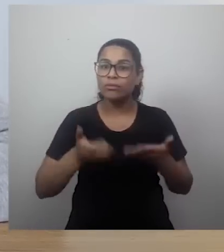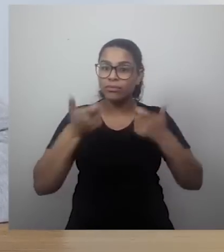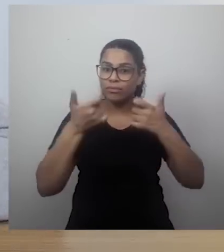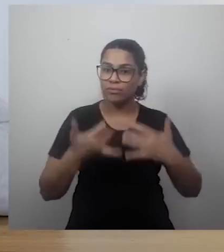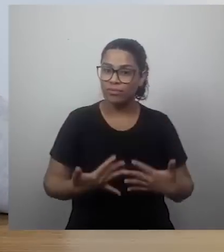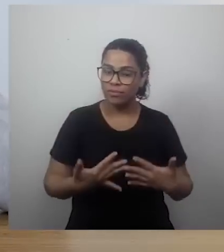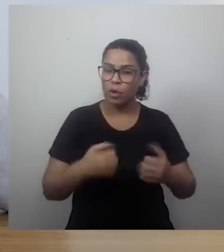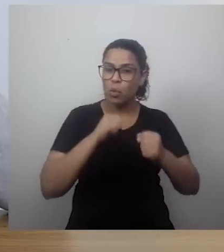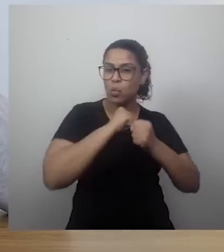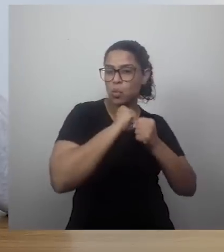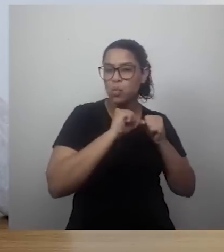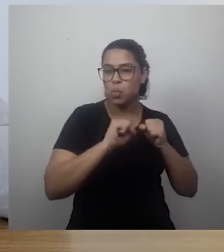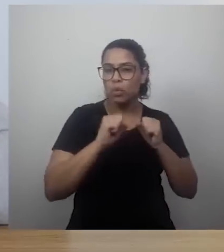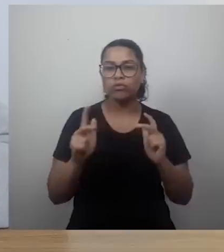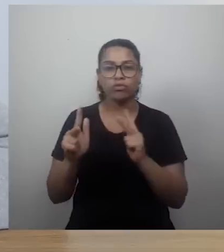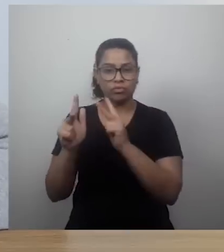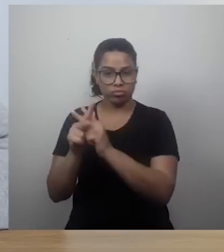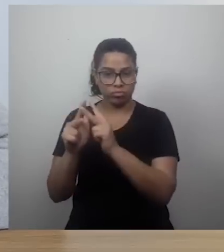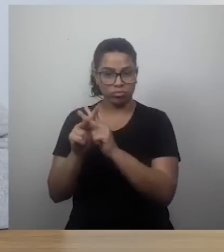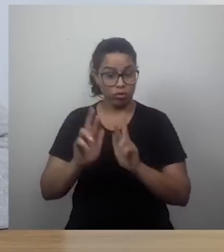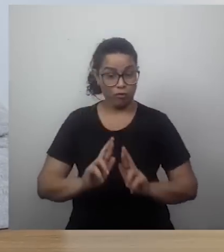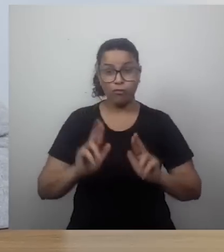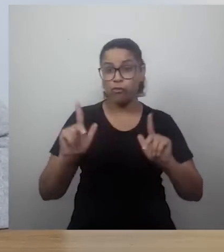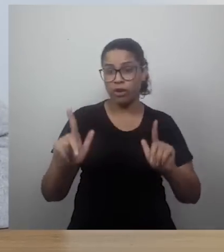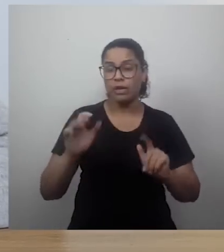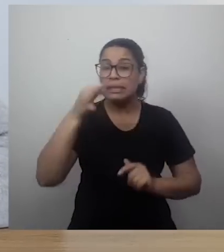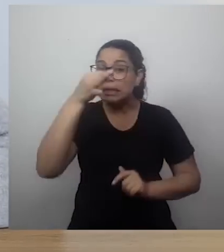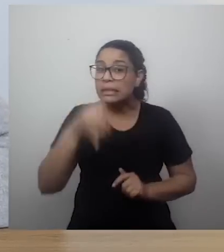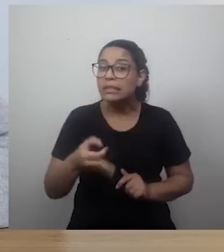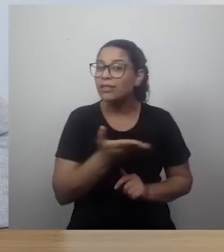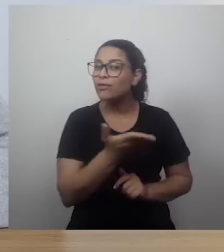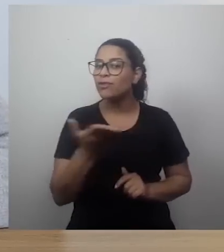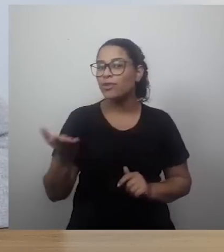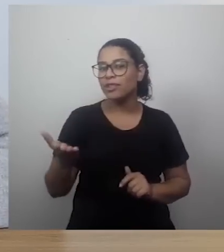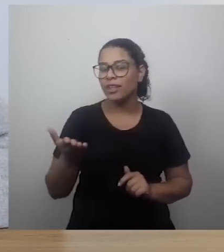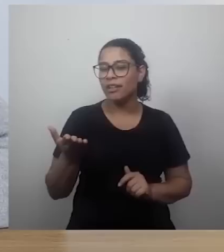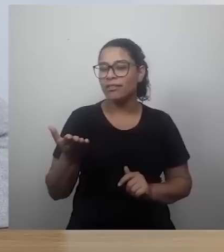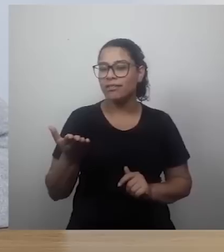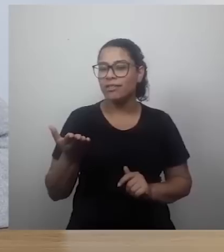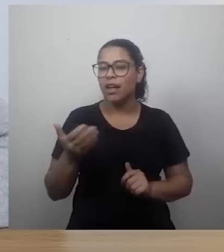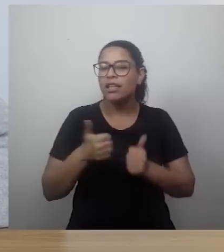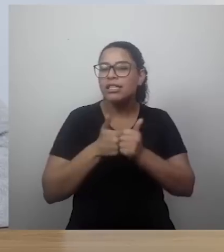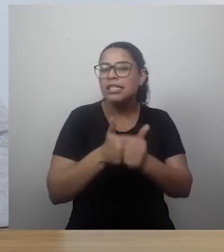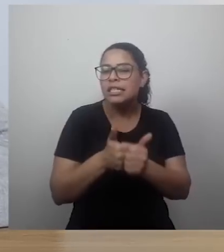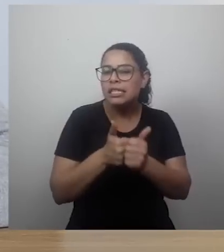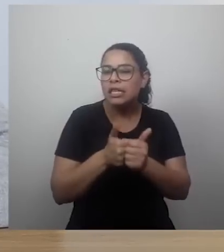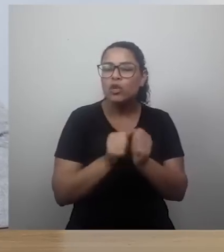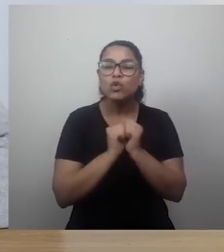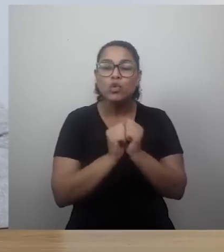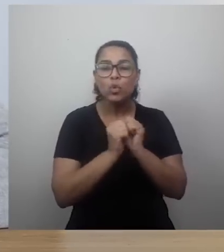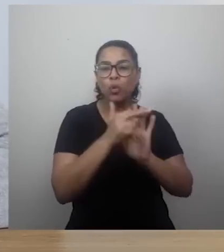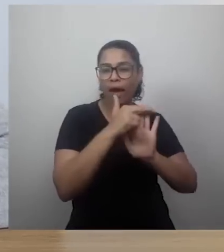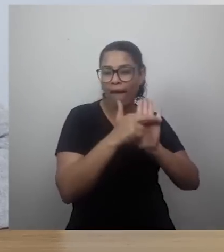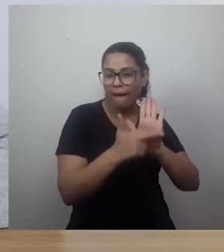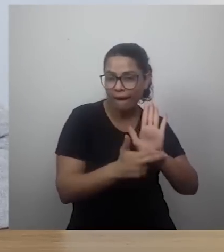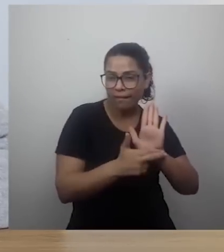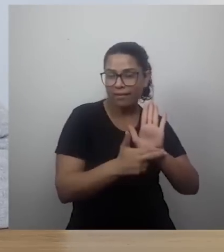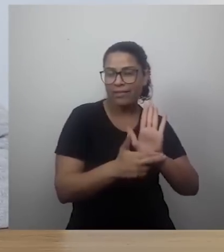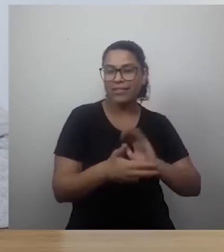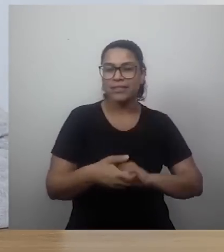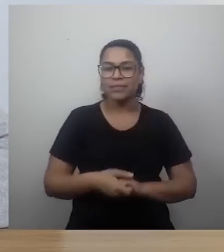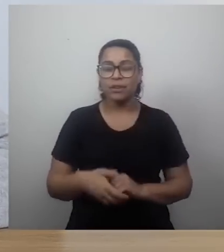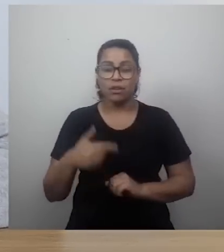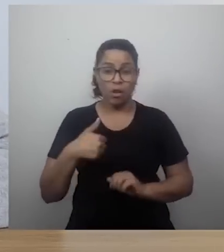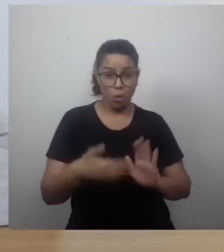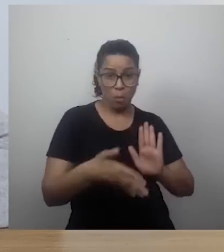a diferença entre lutar e brigar, e tenho a certeza que vocês irão seguir todas as regras para os jogos